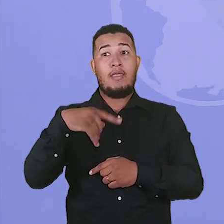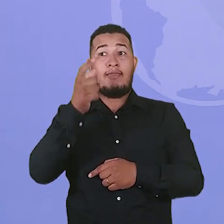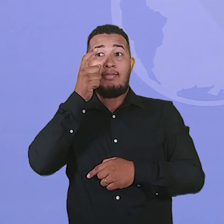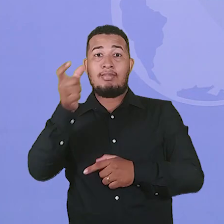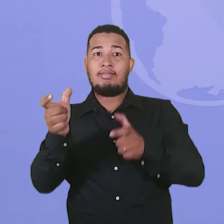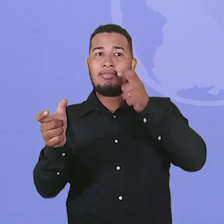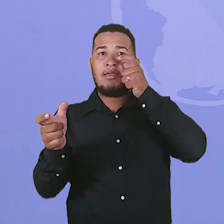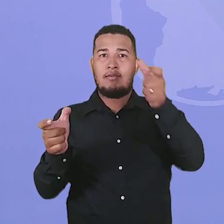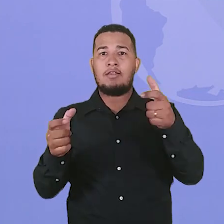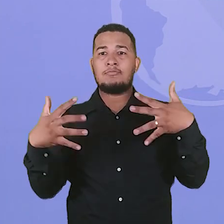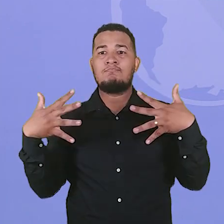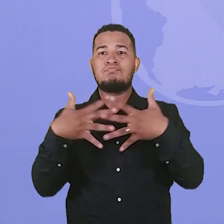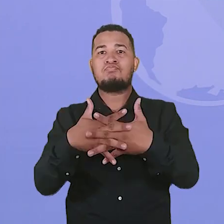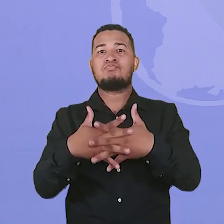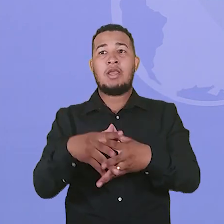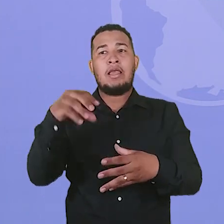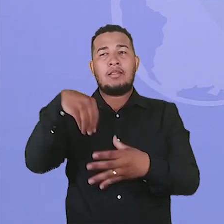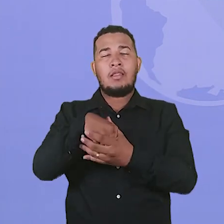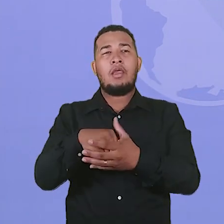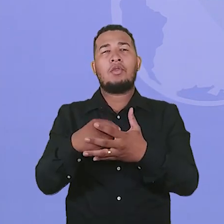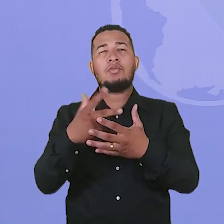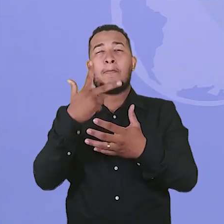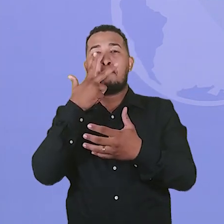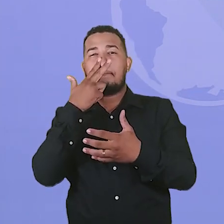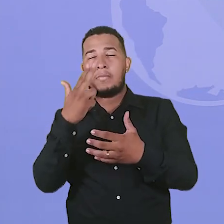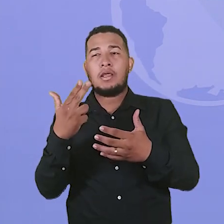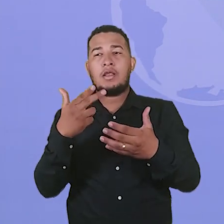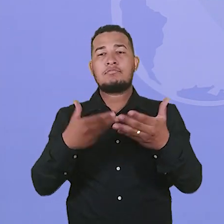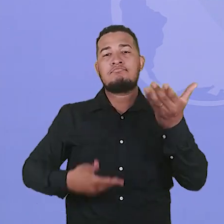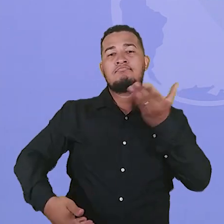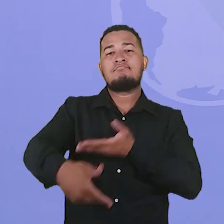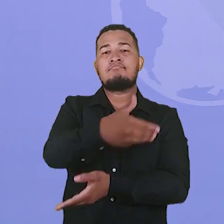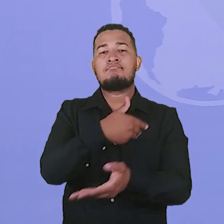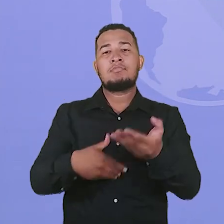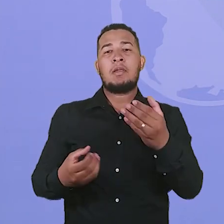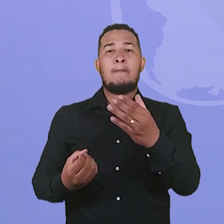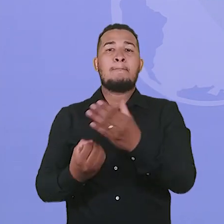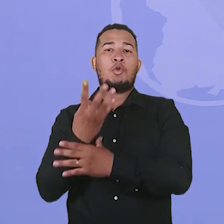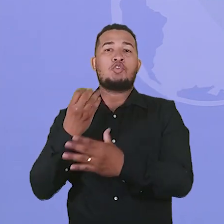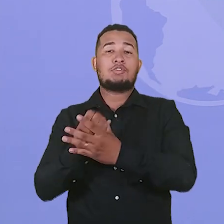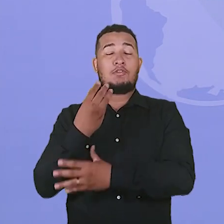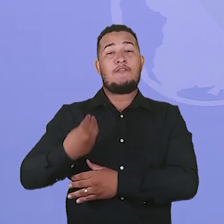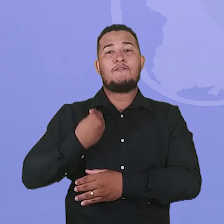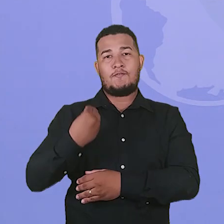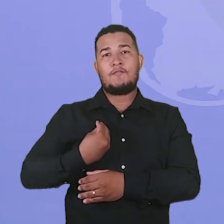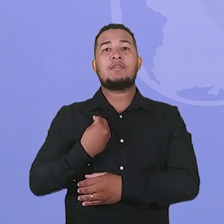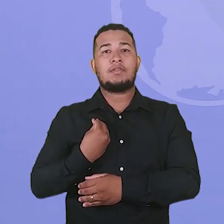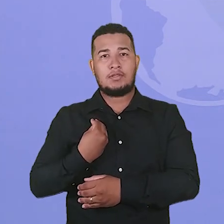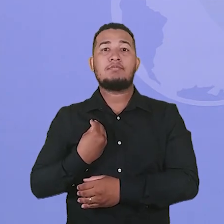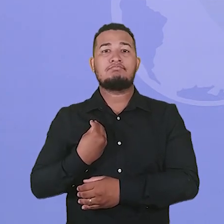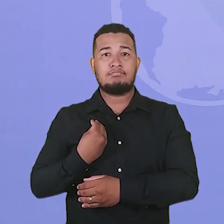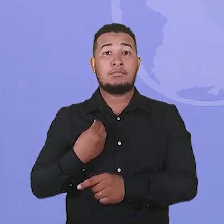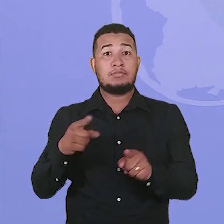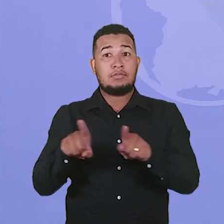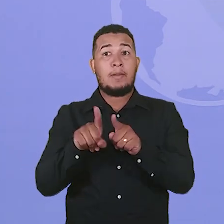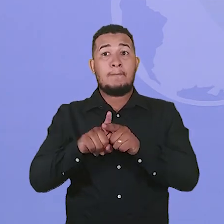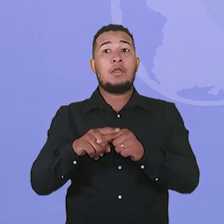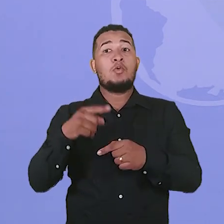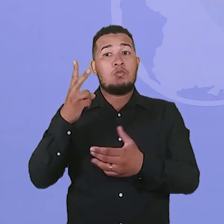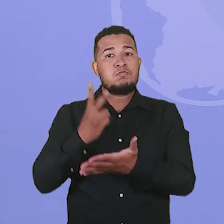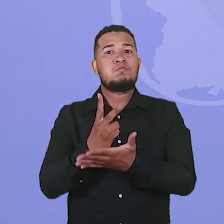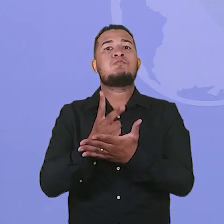conflito de interesse dentro do jogo, digamos assim, de produção da vida material, produção